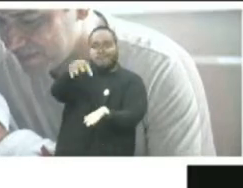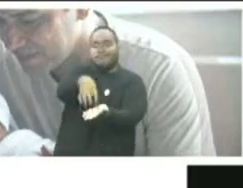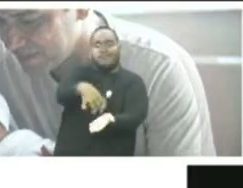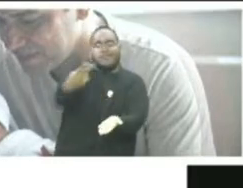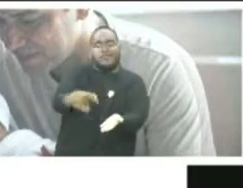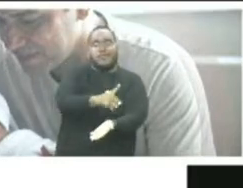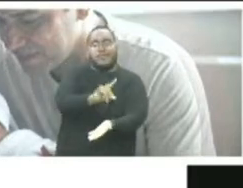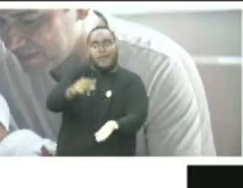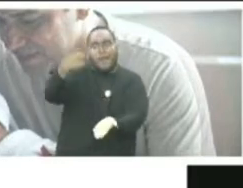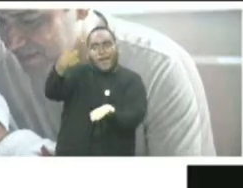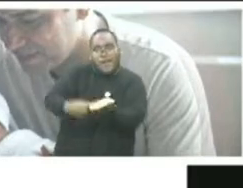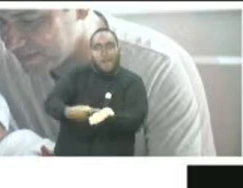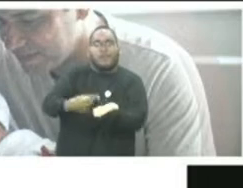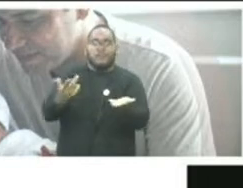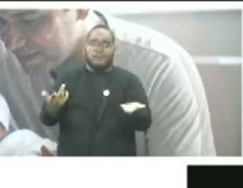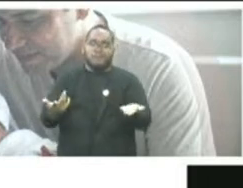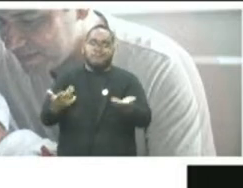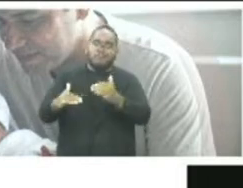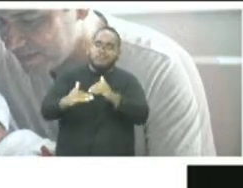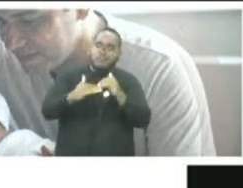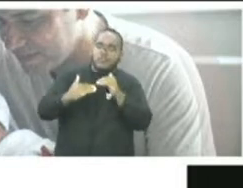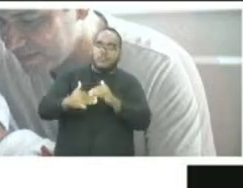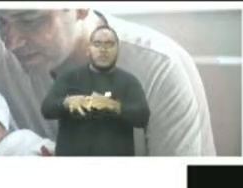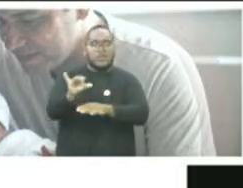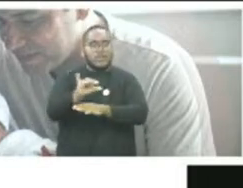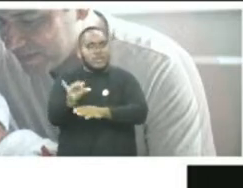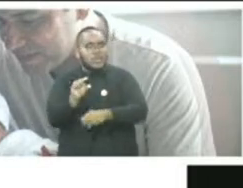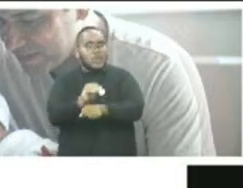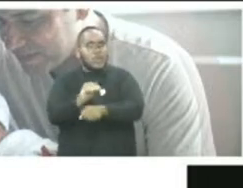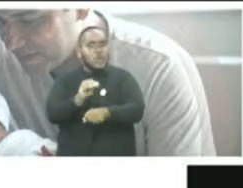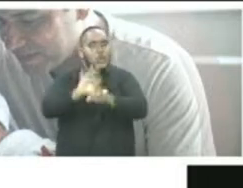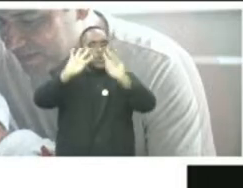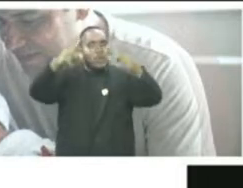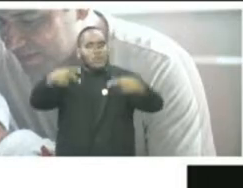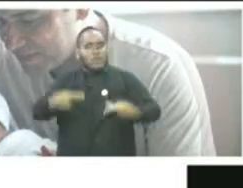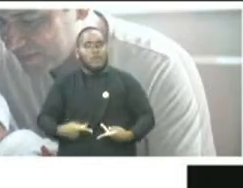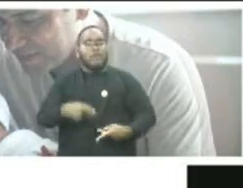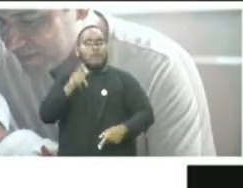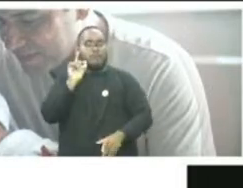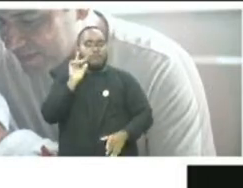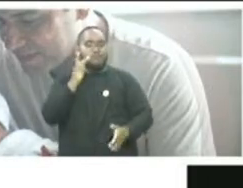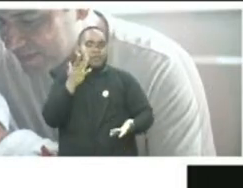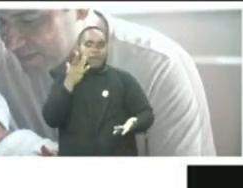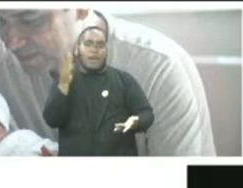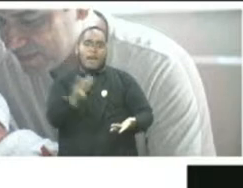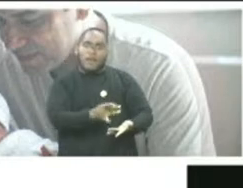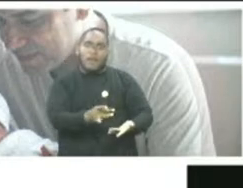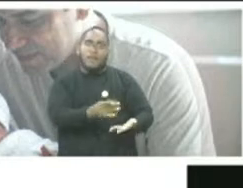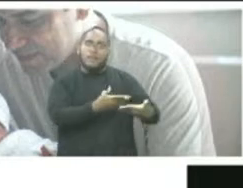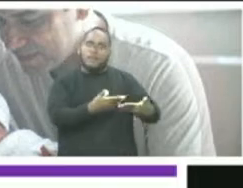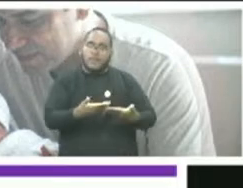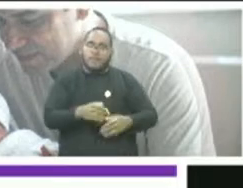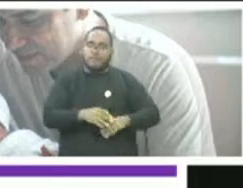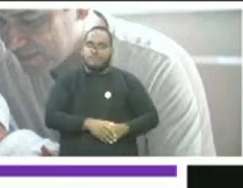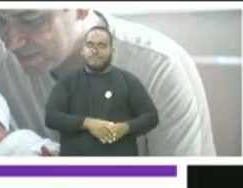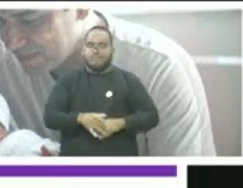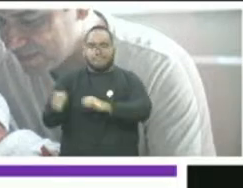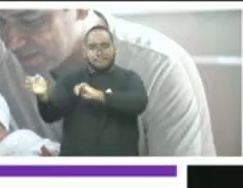a equidade, a ciência e o cuidado humanizado ao recém-nascido e à família. Pode passar o próximo. Então,